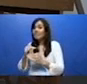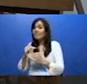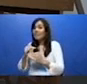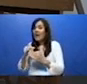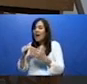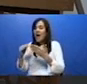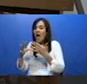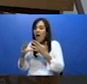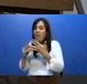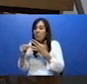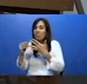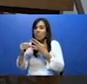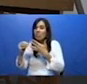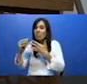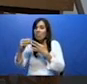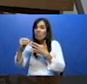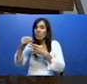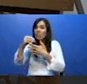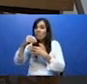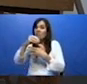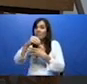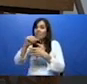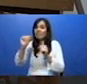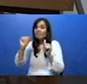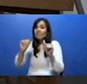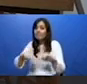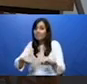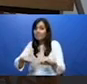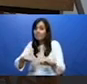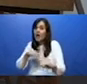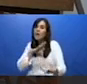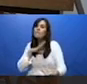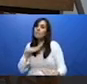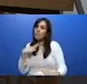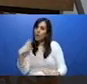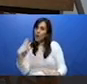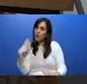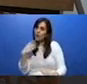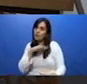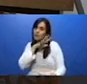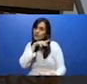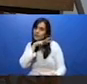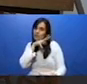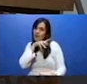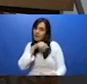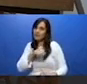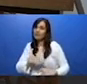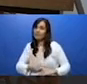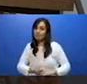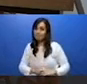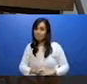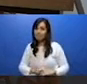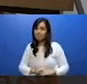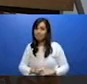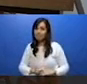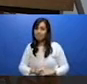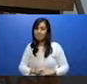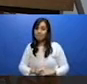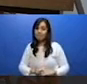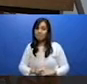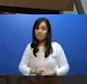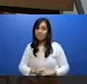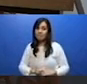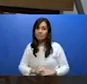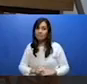alimentar, vai ocorrendo a morte desses alimentos. Então, vamos rever? O que provocou a extinção